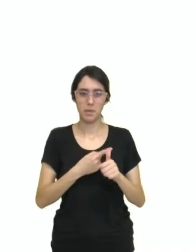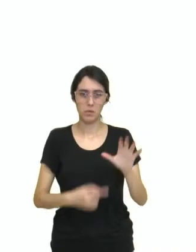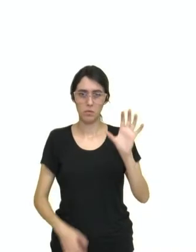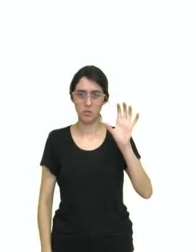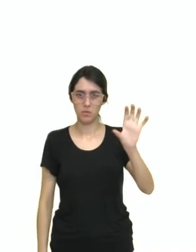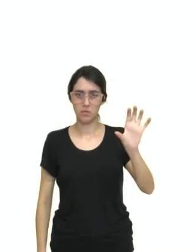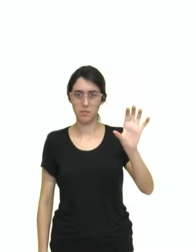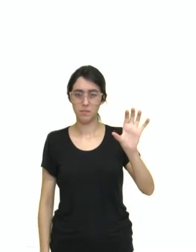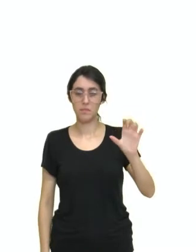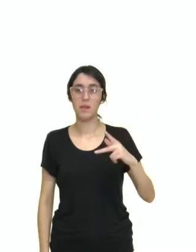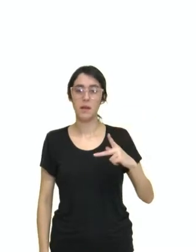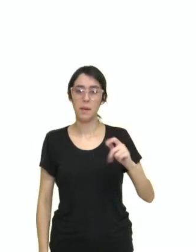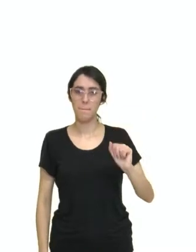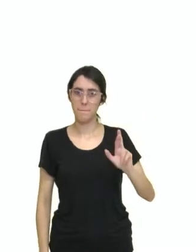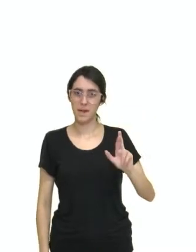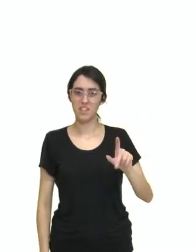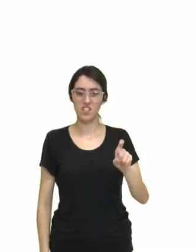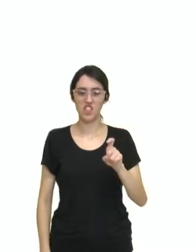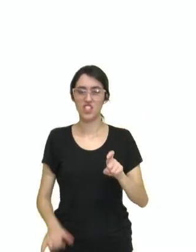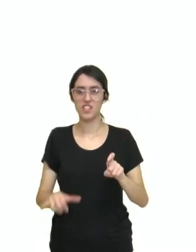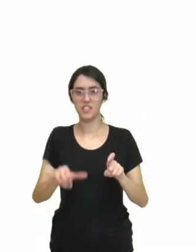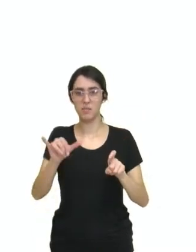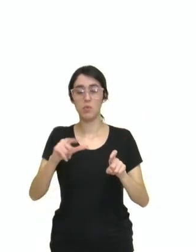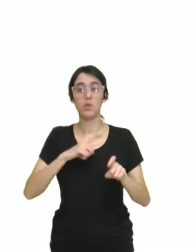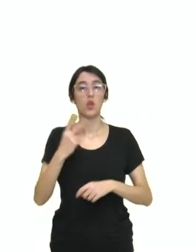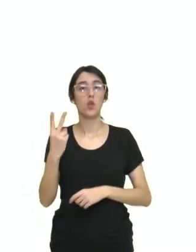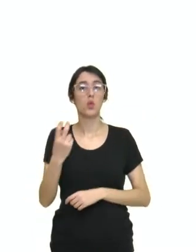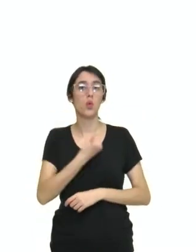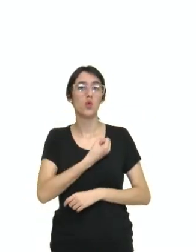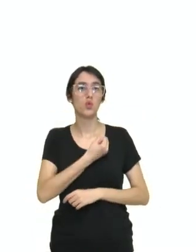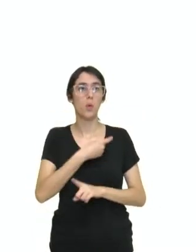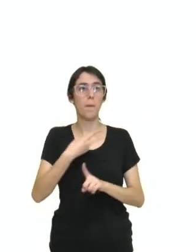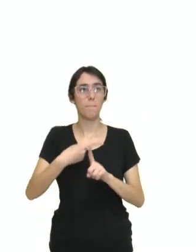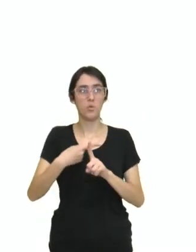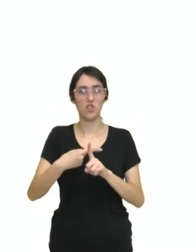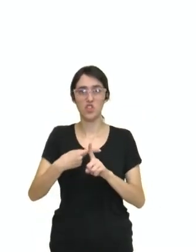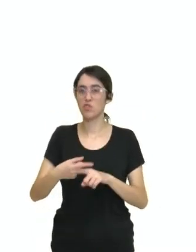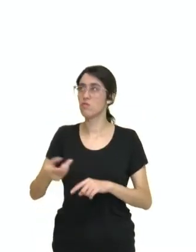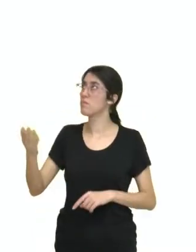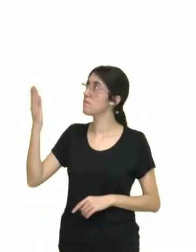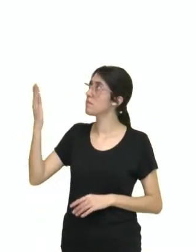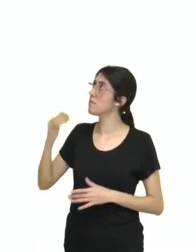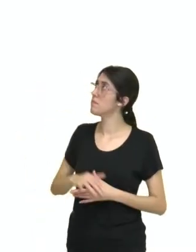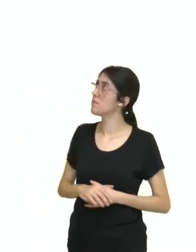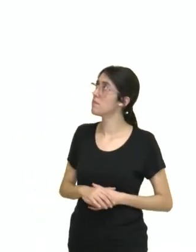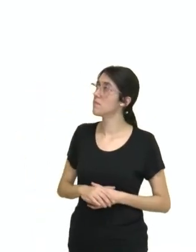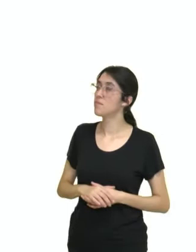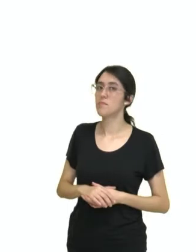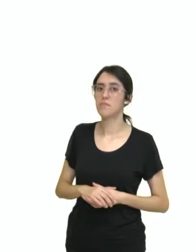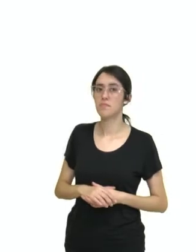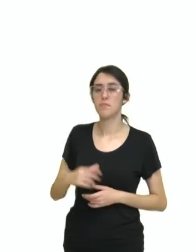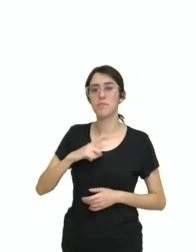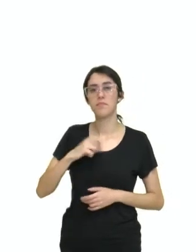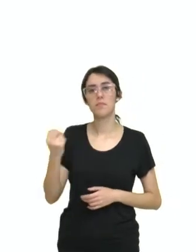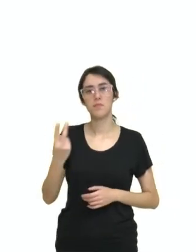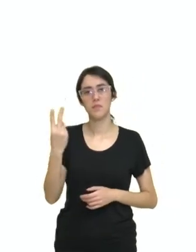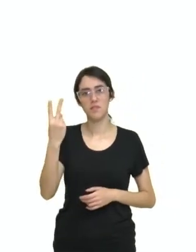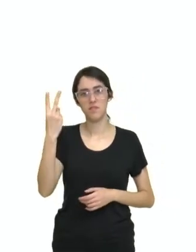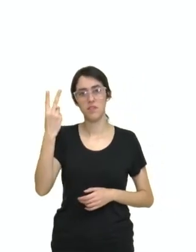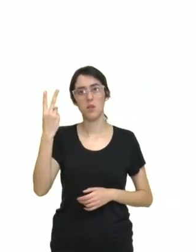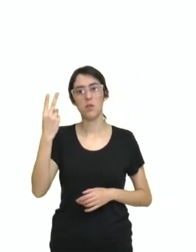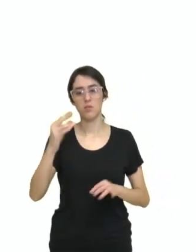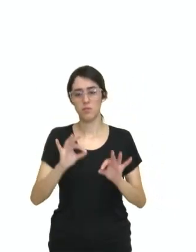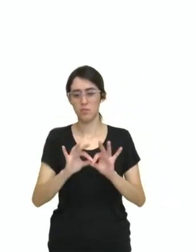par ordenado xy é composto por dois números positivos. Olhando agora aqui no primeiro quadrante, os valores da abscissa